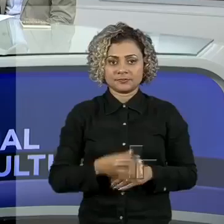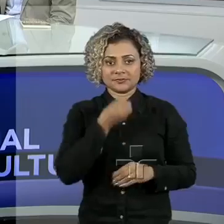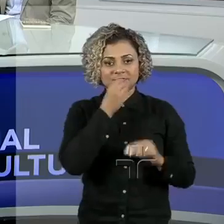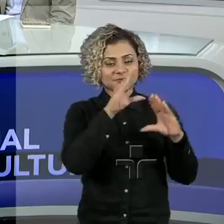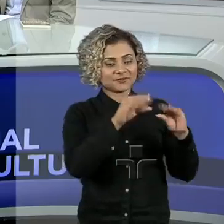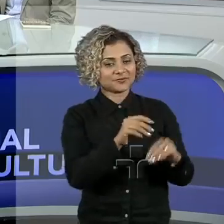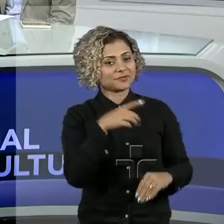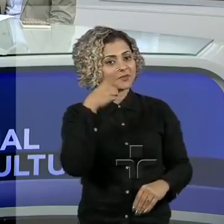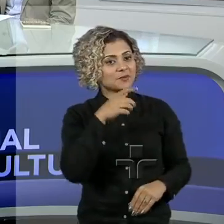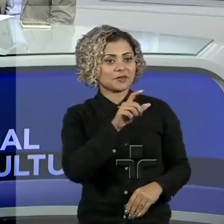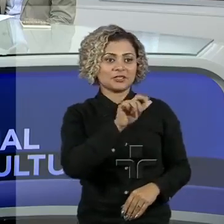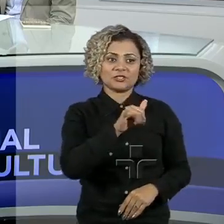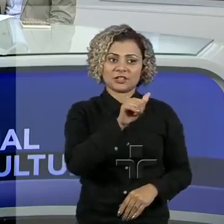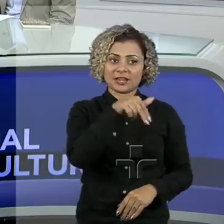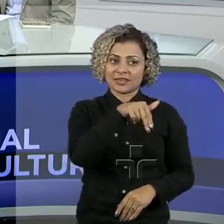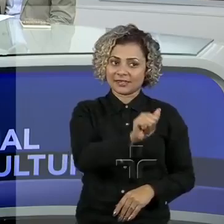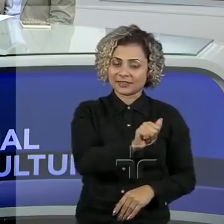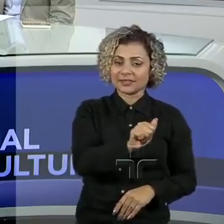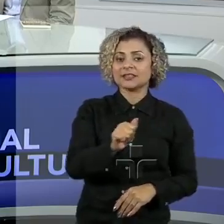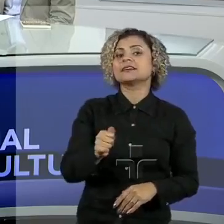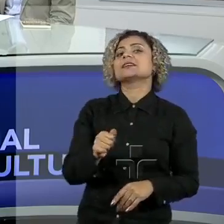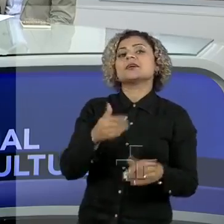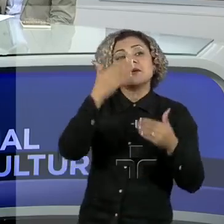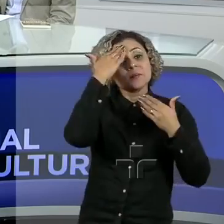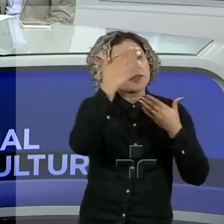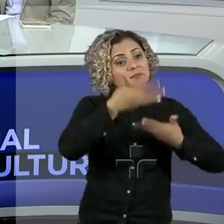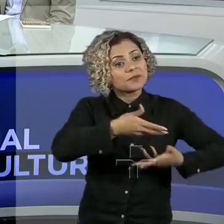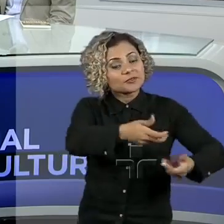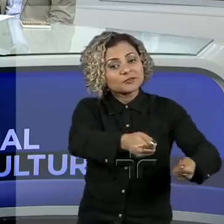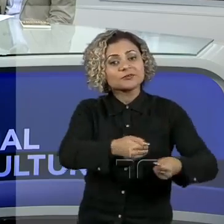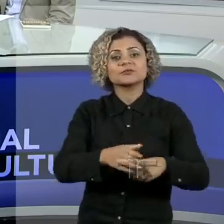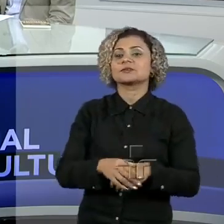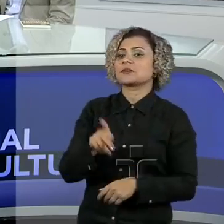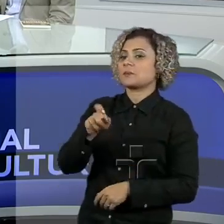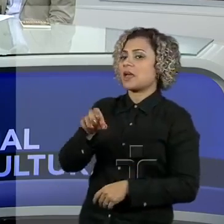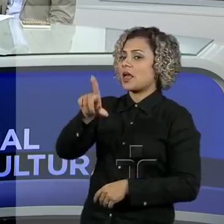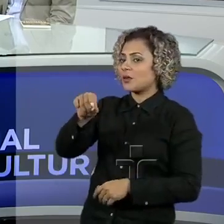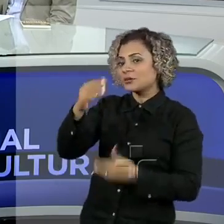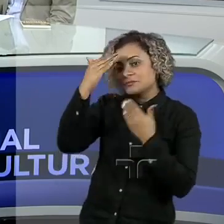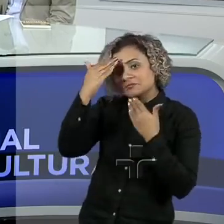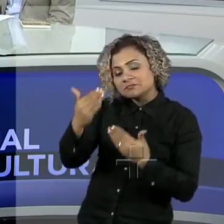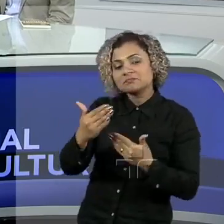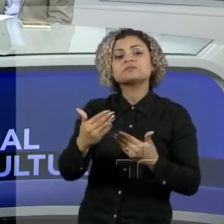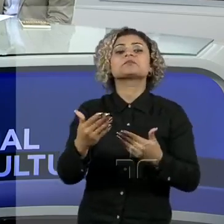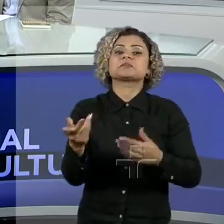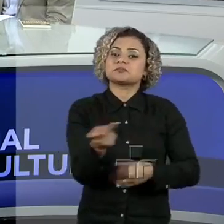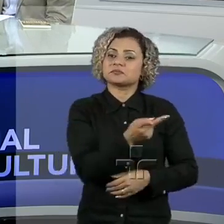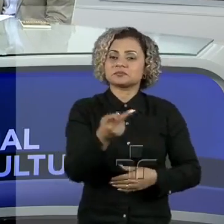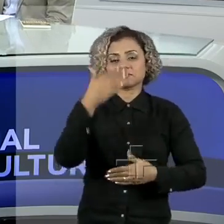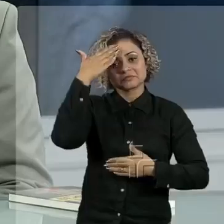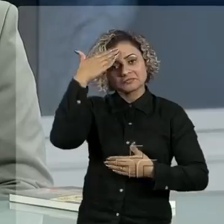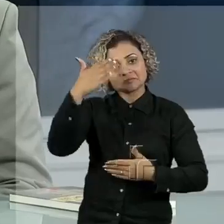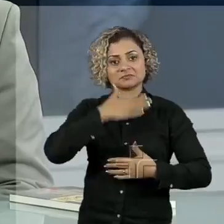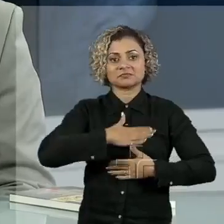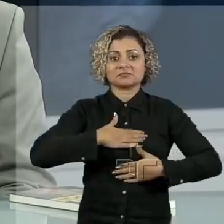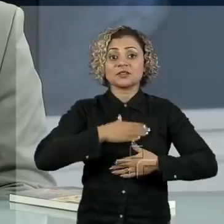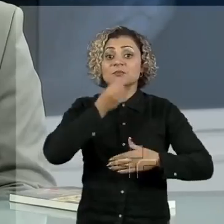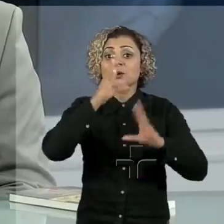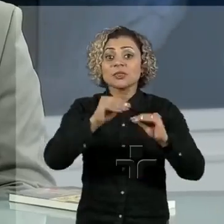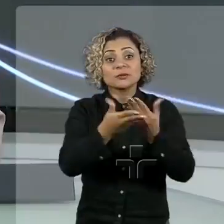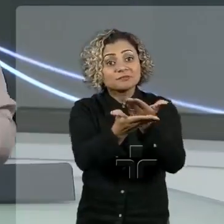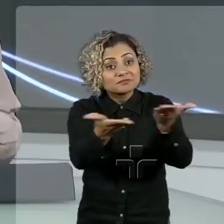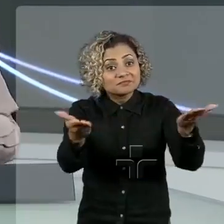noite, deputada Janaína Pascoal. Boa noite, muito obrigada pelo convite, uma honra estar aqui. Boa noite, Janaína, e boa noite aos